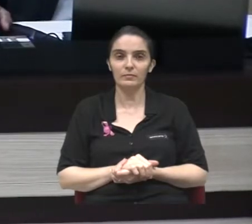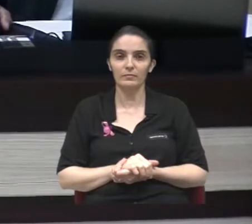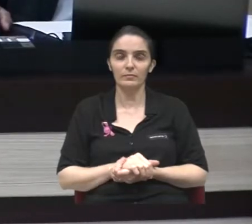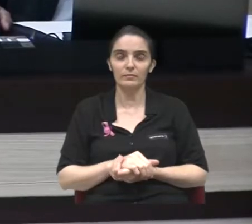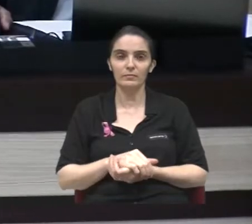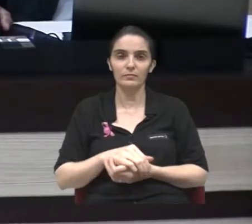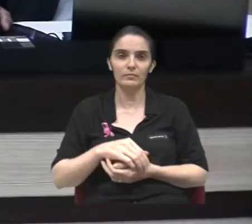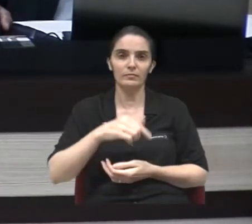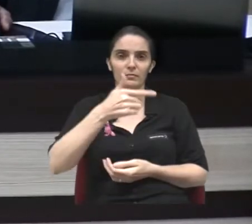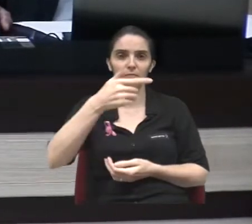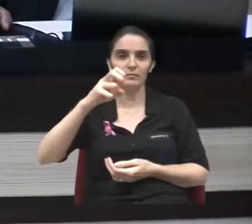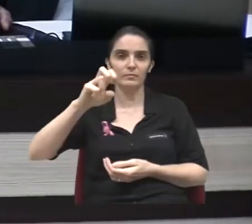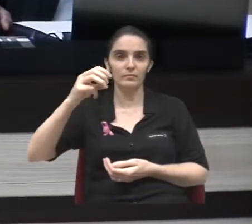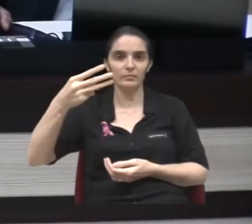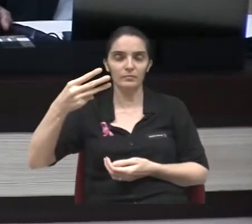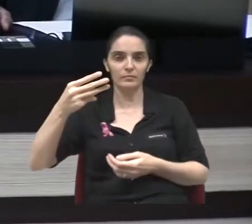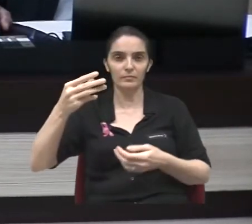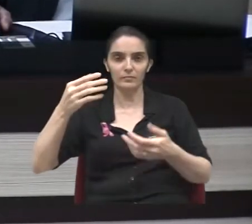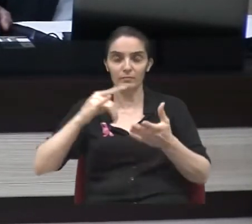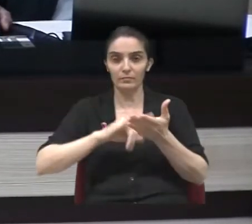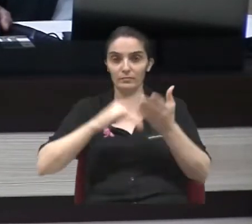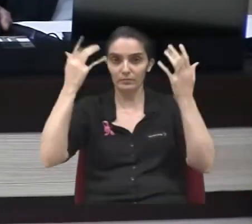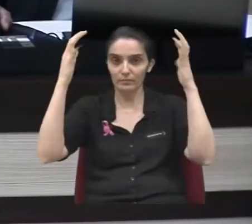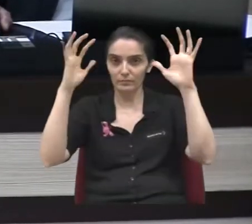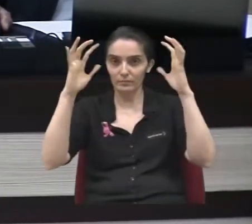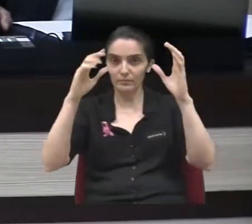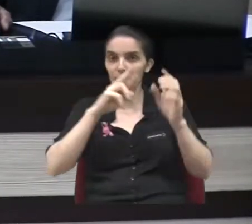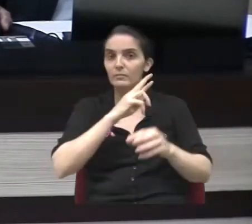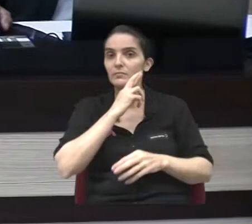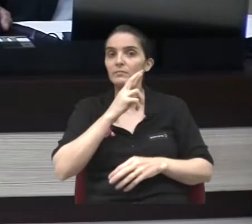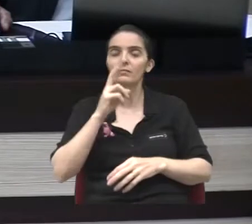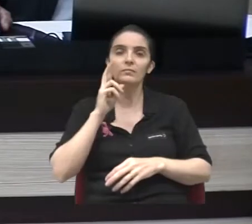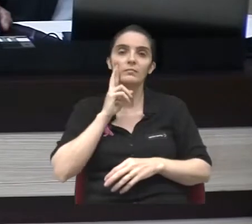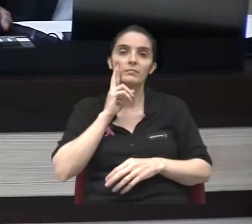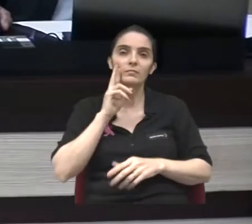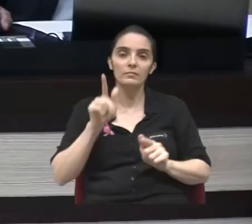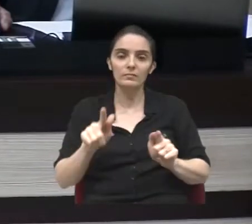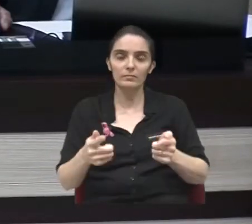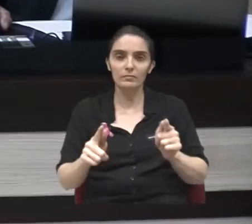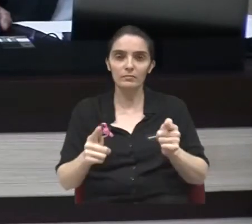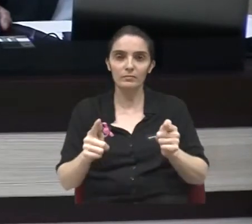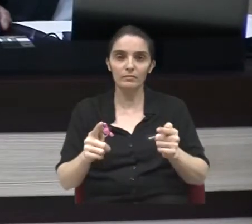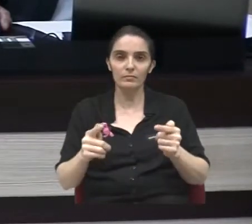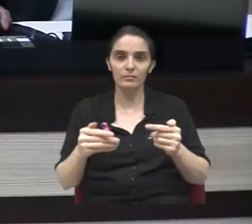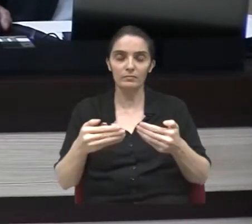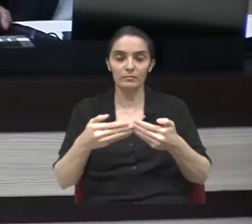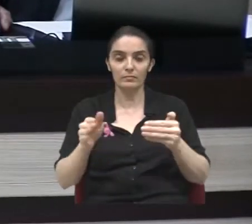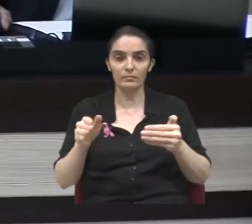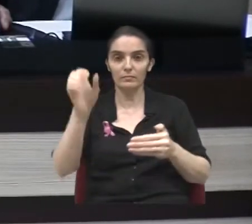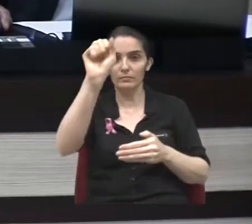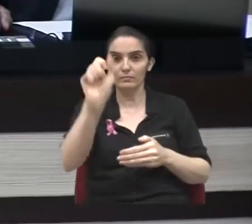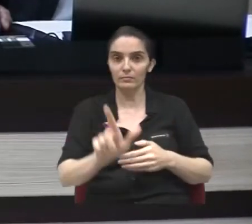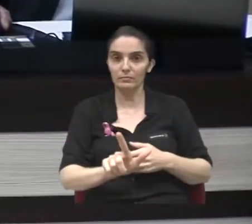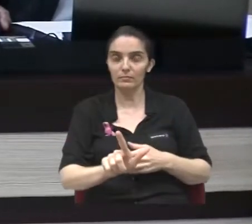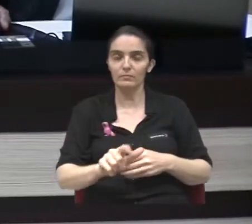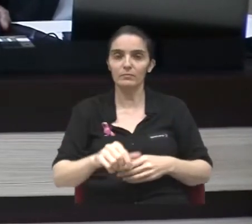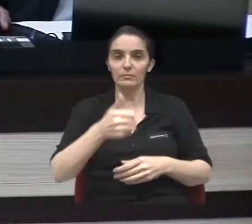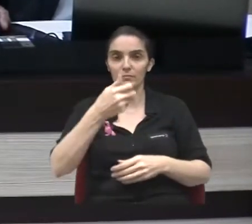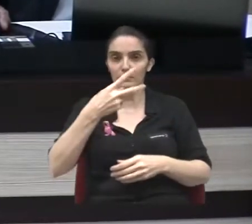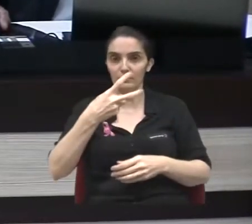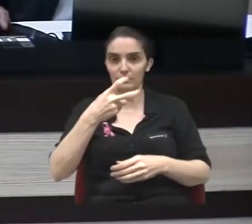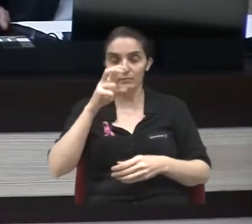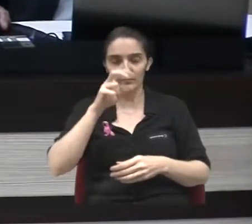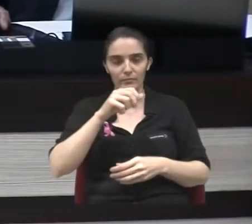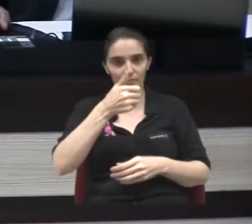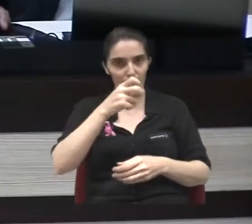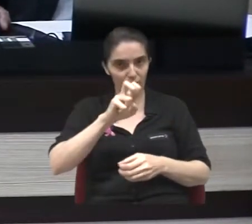253/2019, moção de aplauso ao restaurante churrascaria Portal do Sul, pelos seus 15 anos de dedicação e serviços